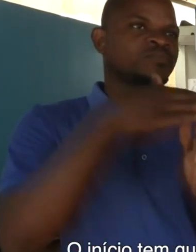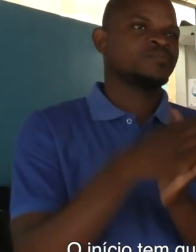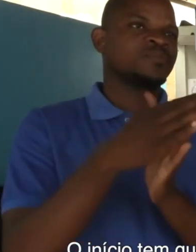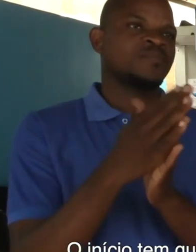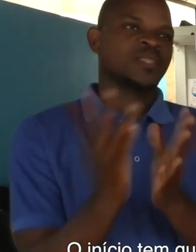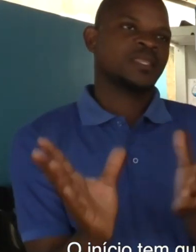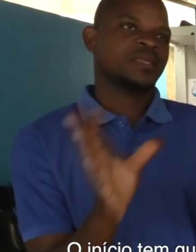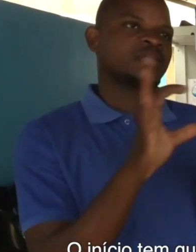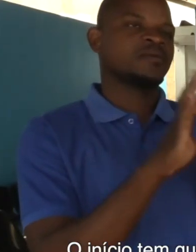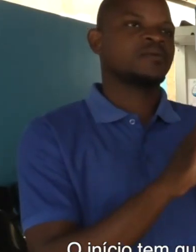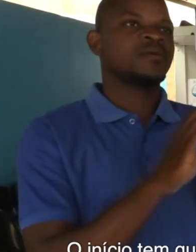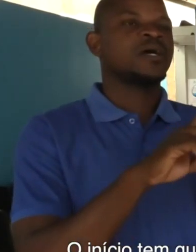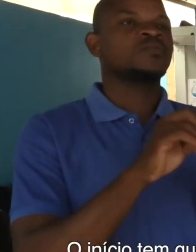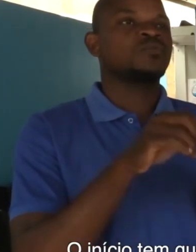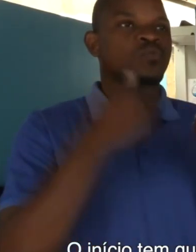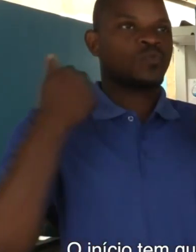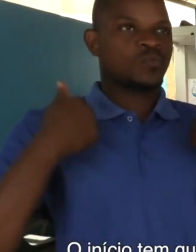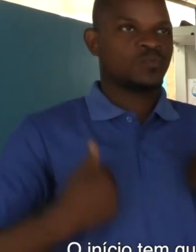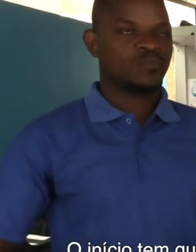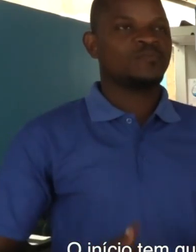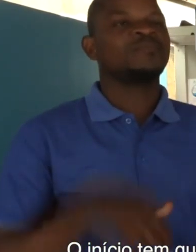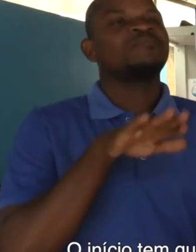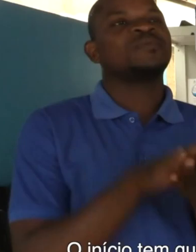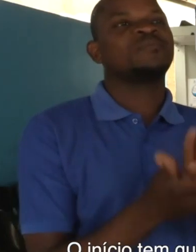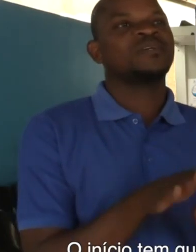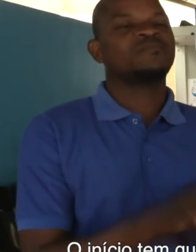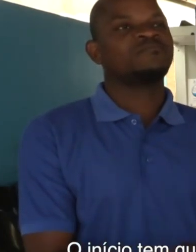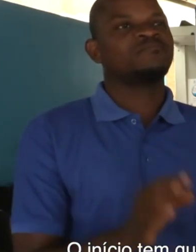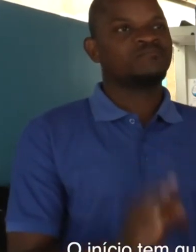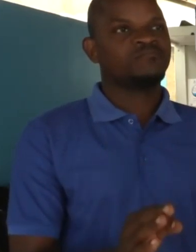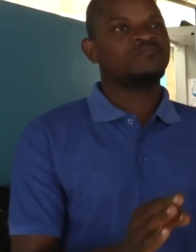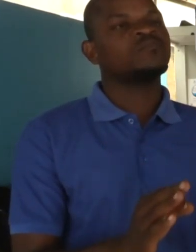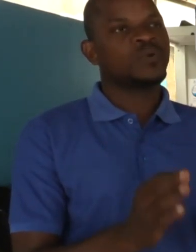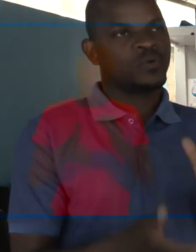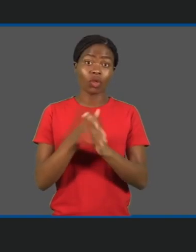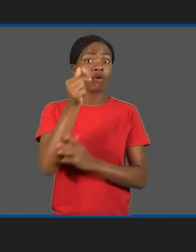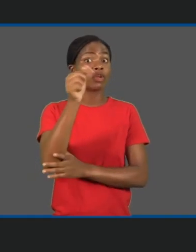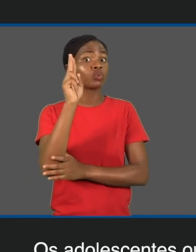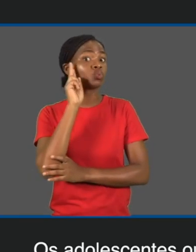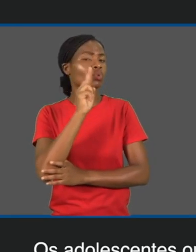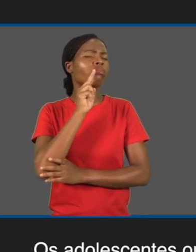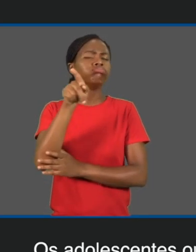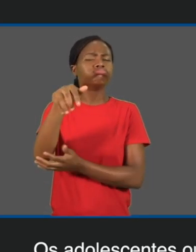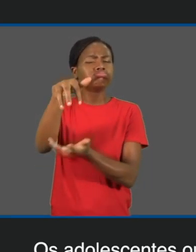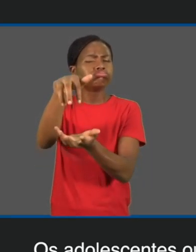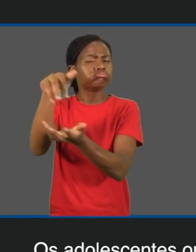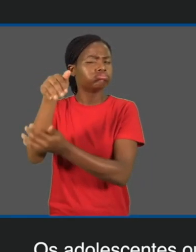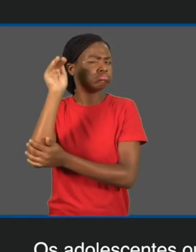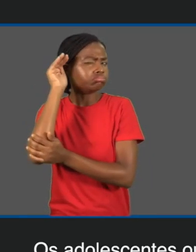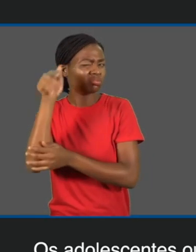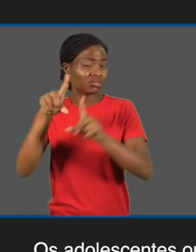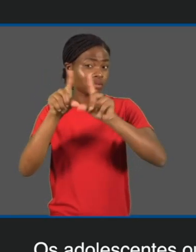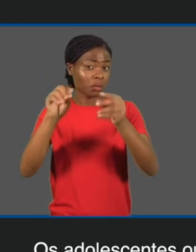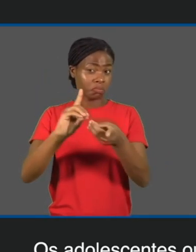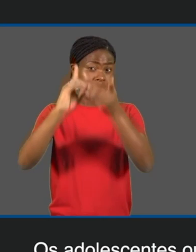a ver com a preparação que esta pessoa tem de se envolver numa relação sexual Os adolescentes ouvidos pela TV